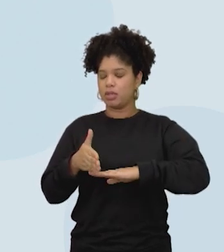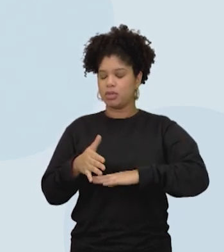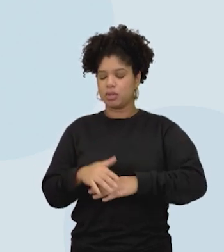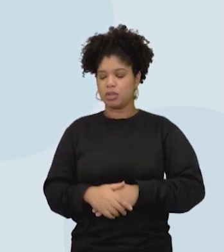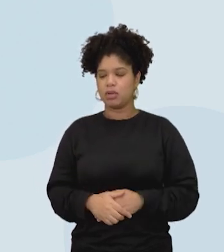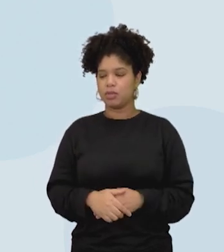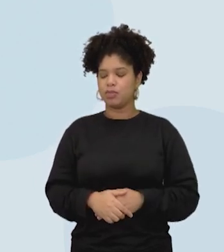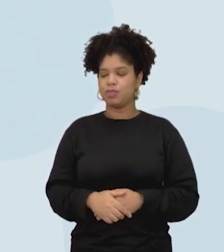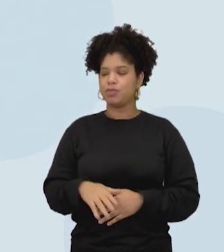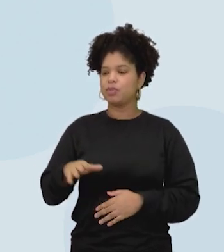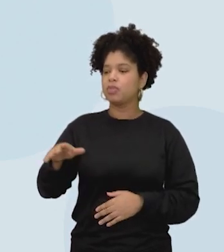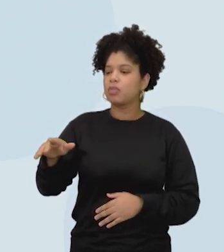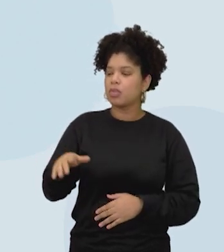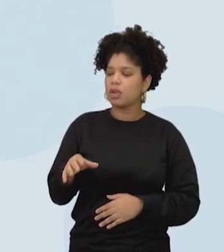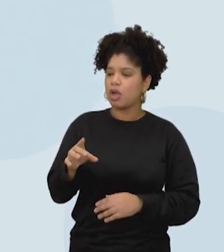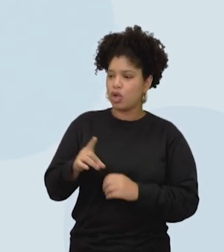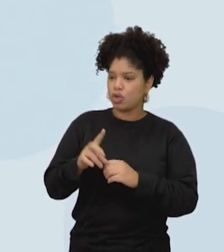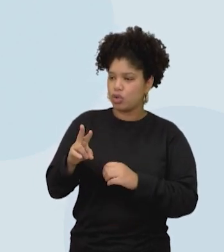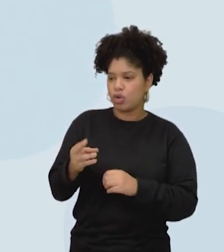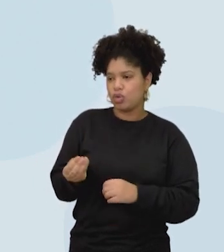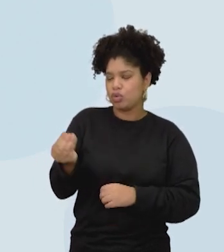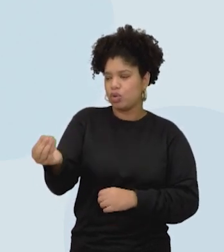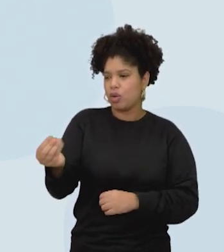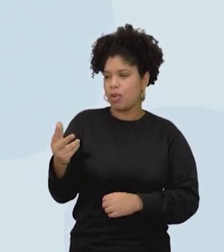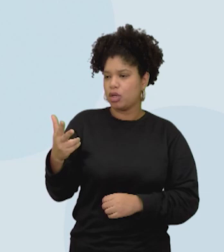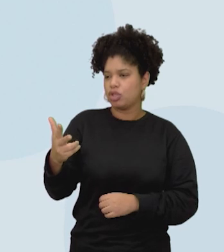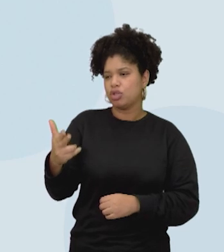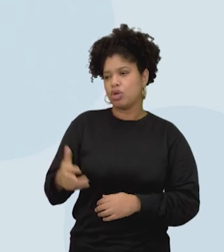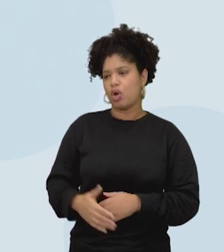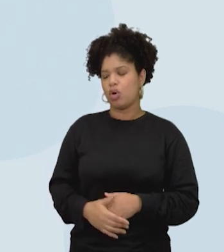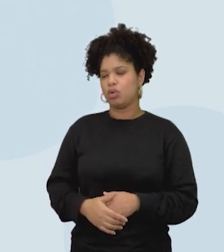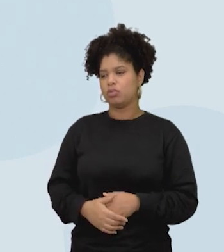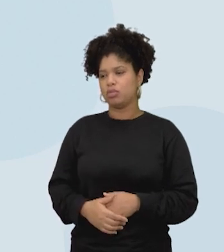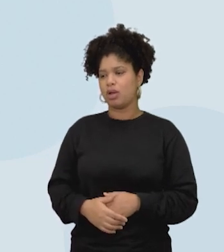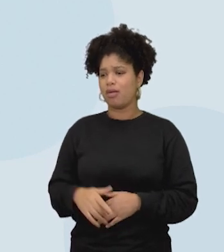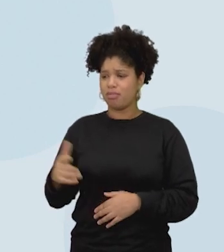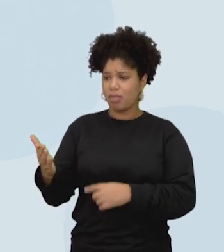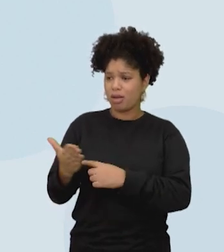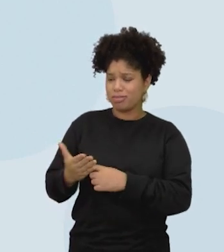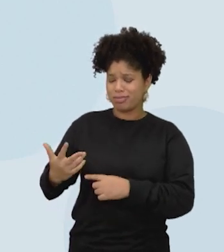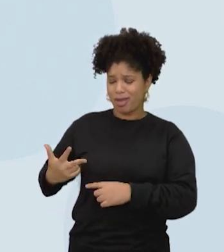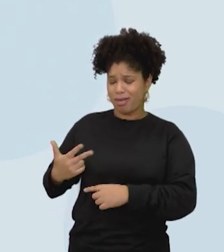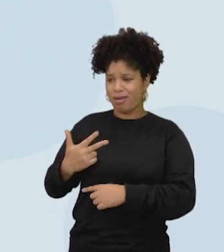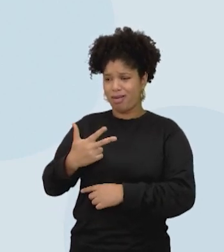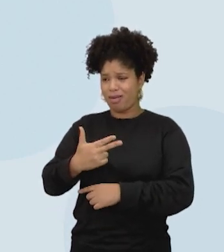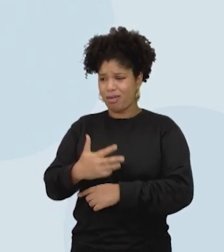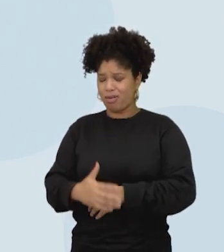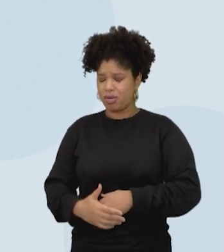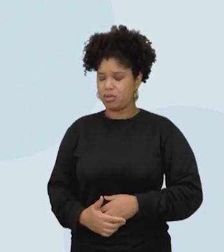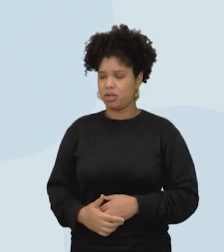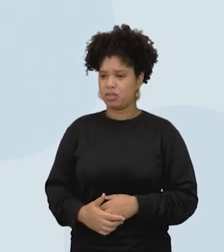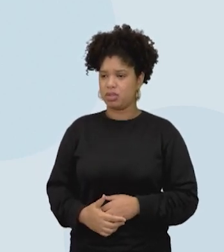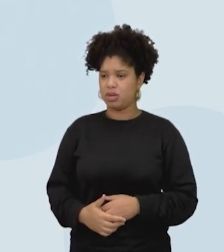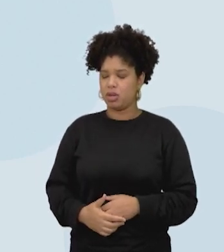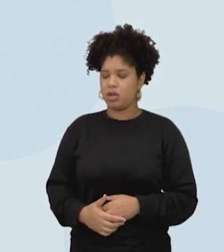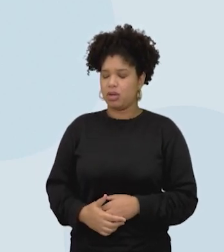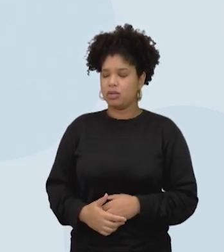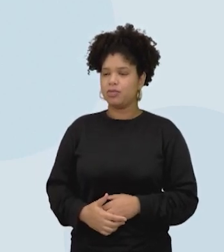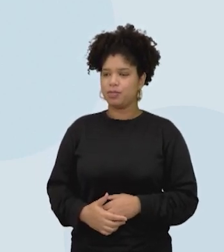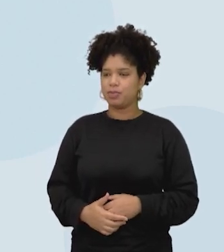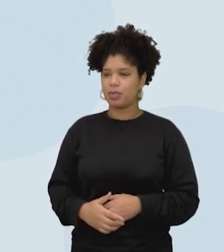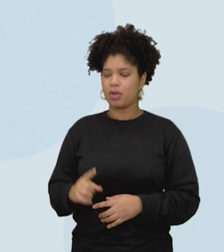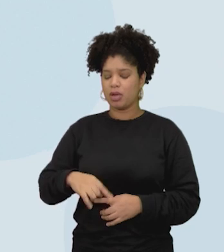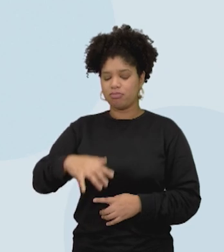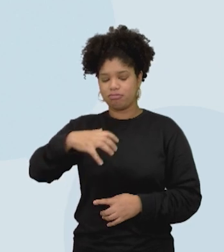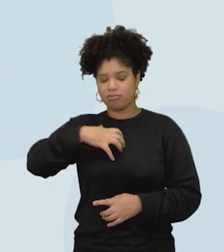Tome, doutor, essa tesoura e corte minha singularíssima pessoa. Que importa a mim que a bicharada roa todo o